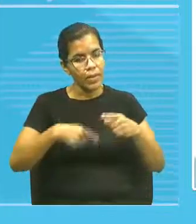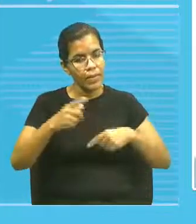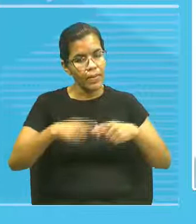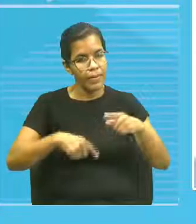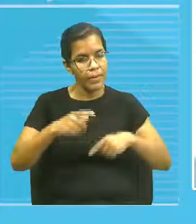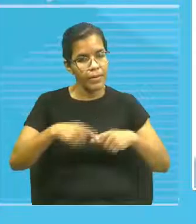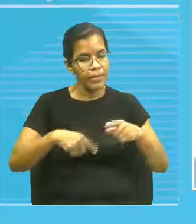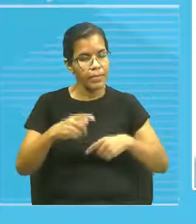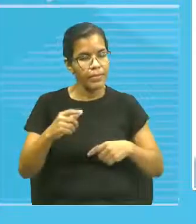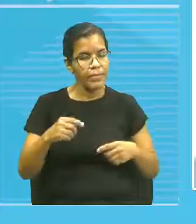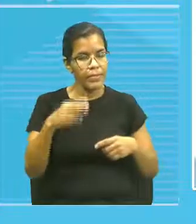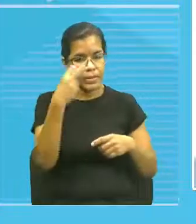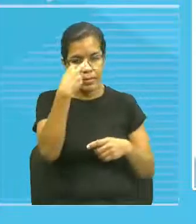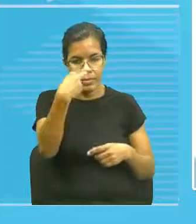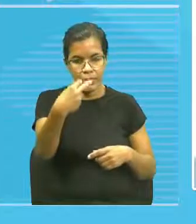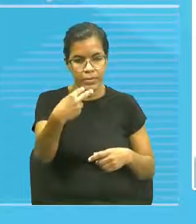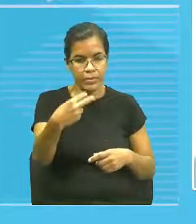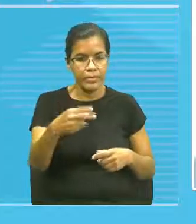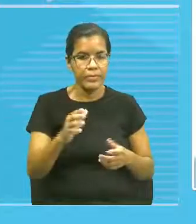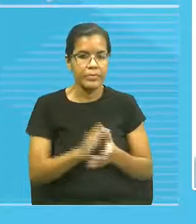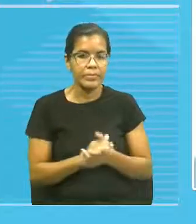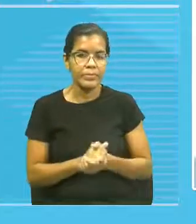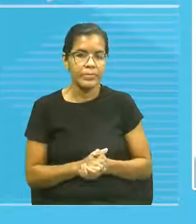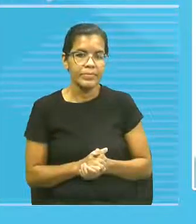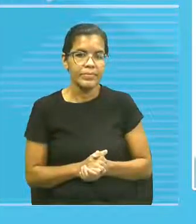vê por aí.